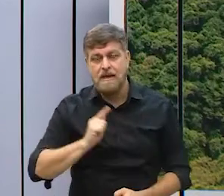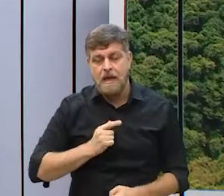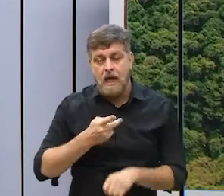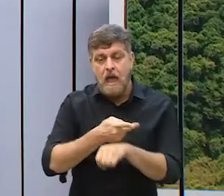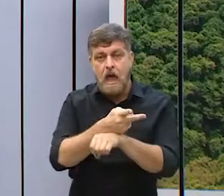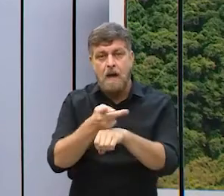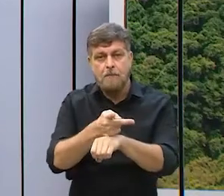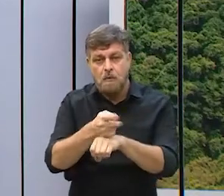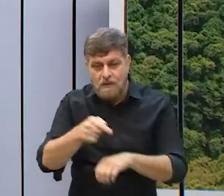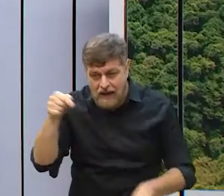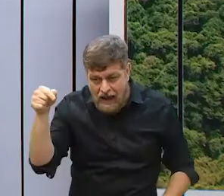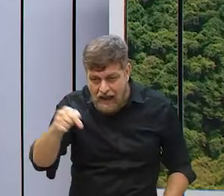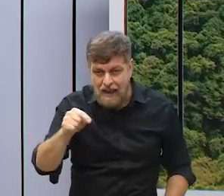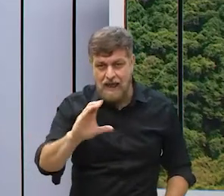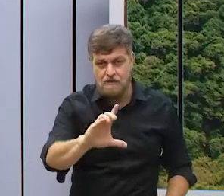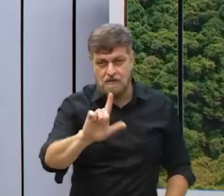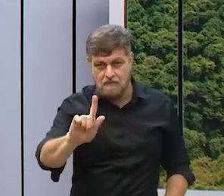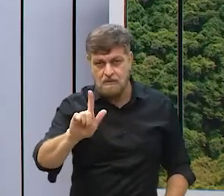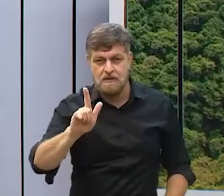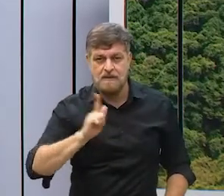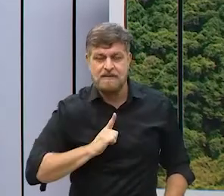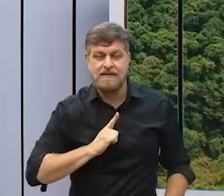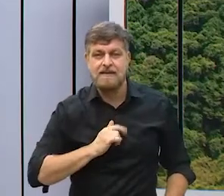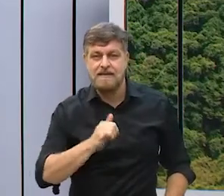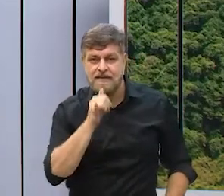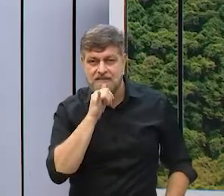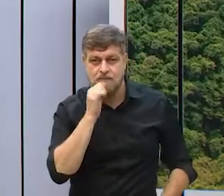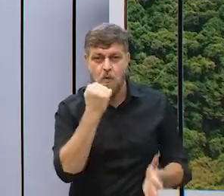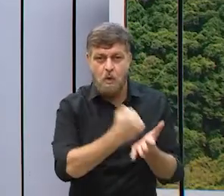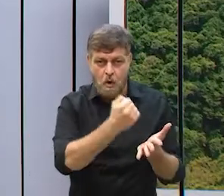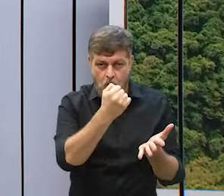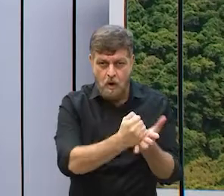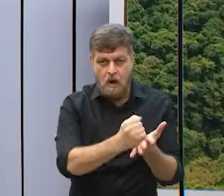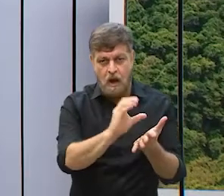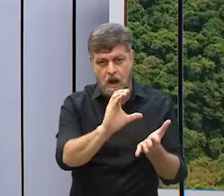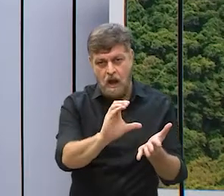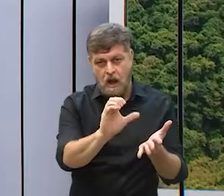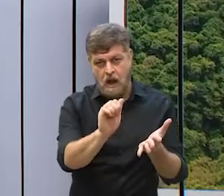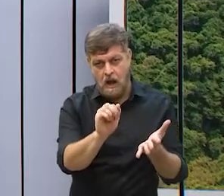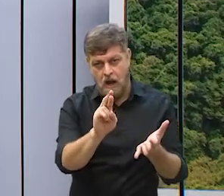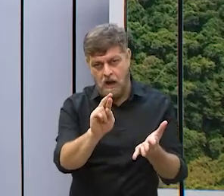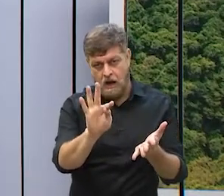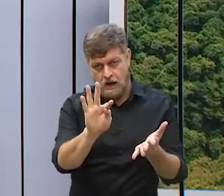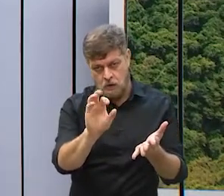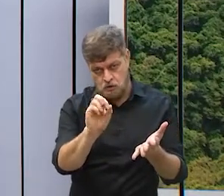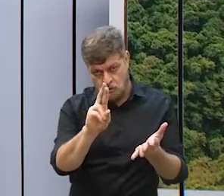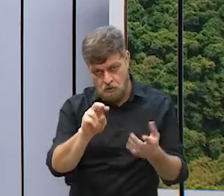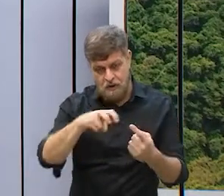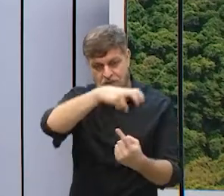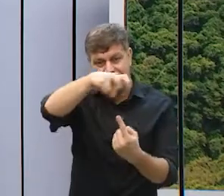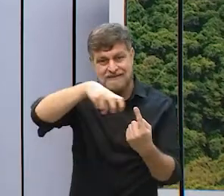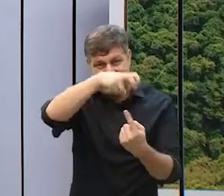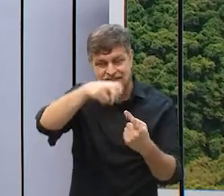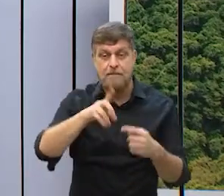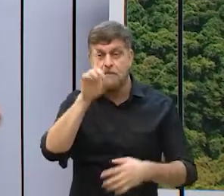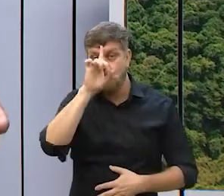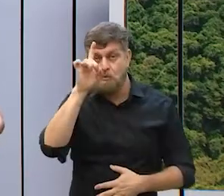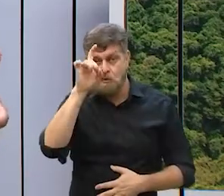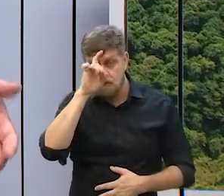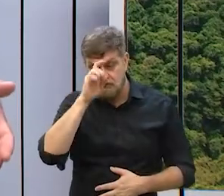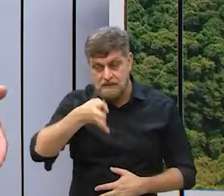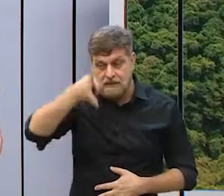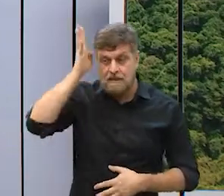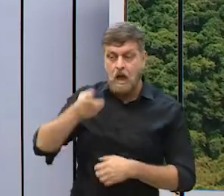serviços, né, para o distrito. Entende? Cartório, corpo de bombeiro, SAMU, um hospital. Eu acho